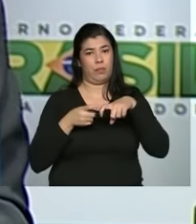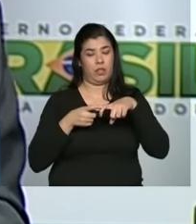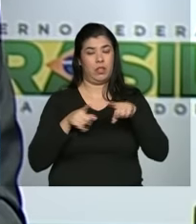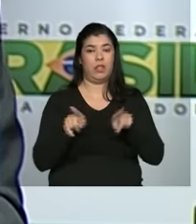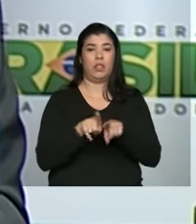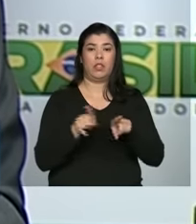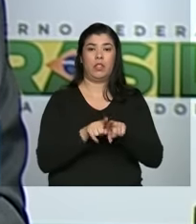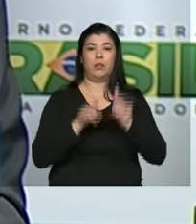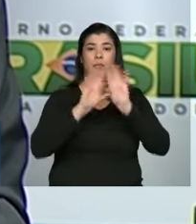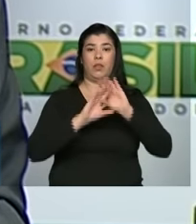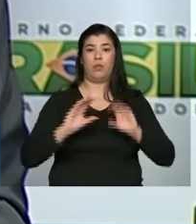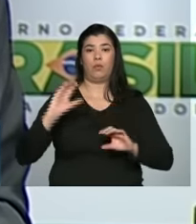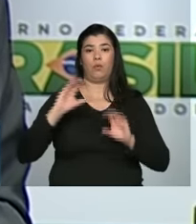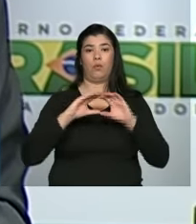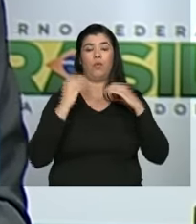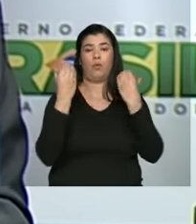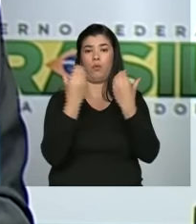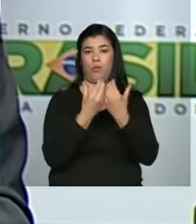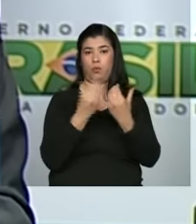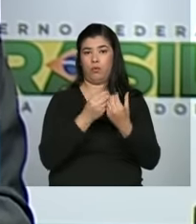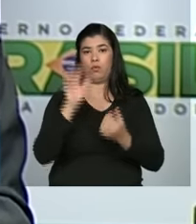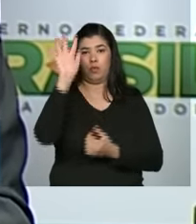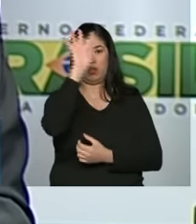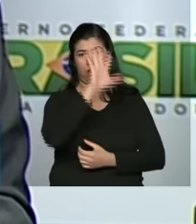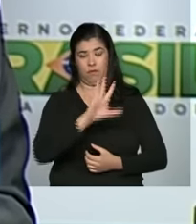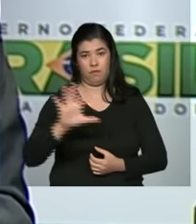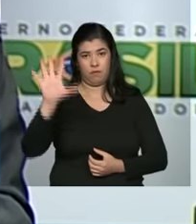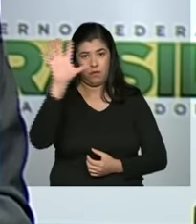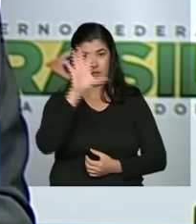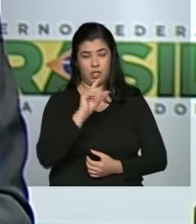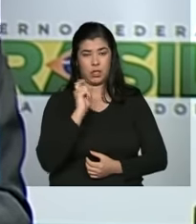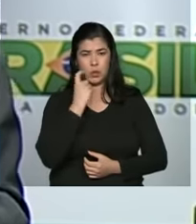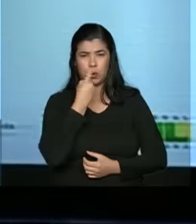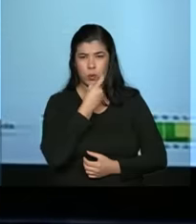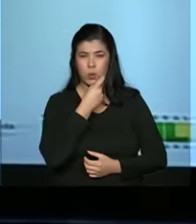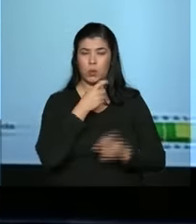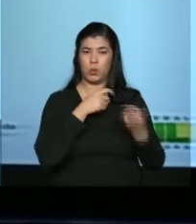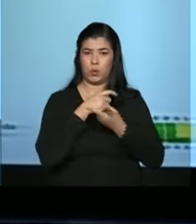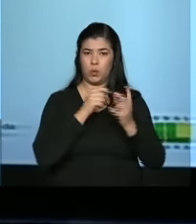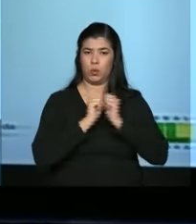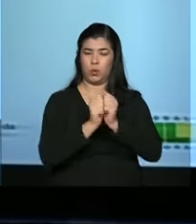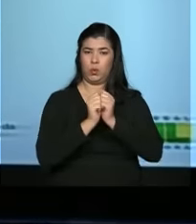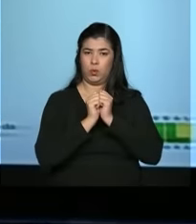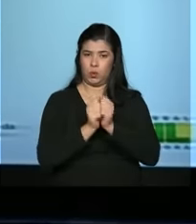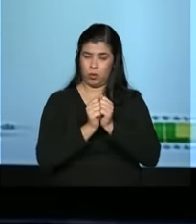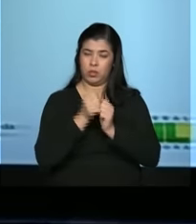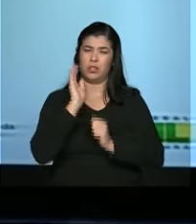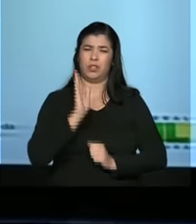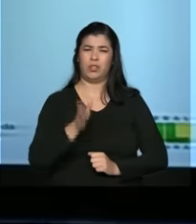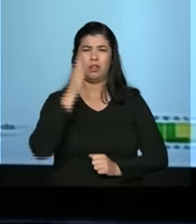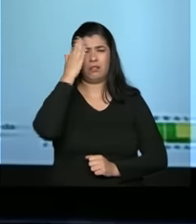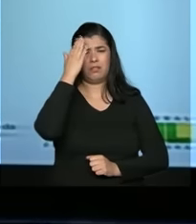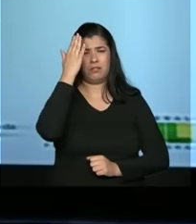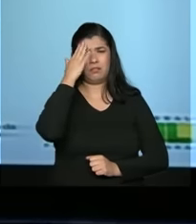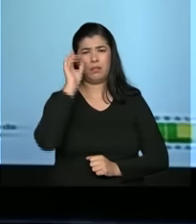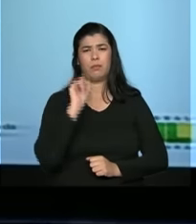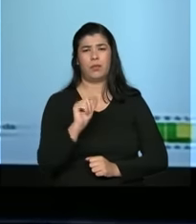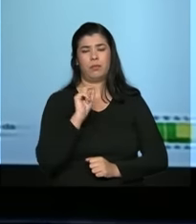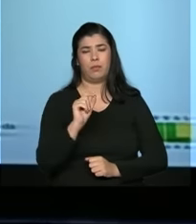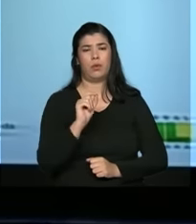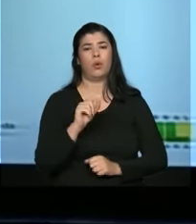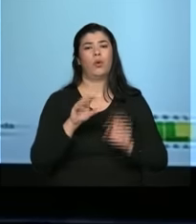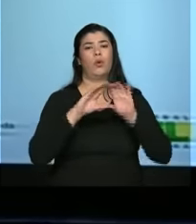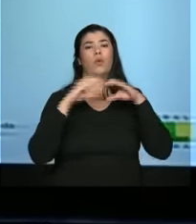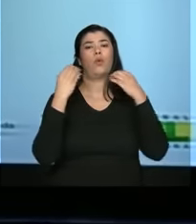Odontologia assim como aos conselhos regionais de medicina e de odontologia aliás como inclusive já se antecipou o Conselho